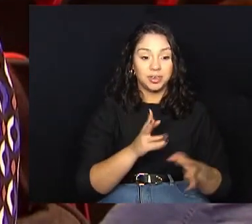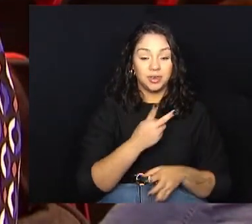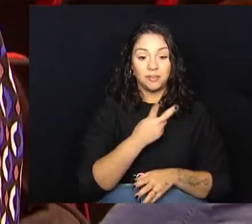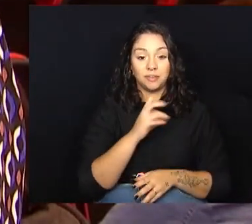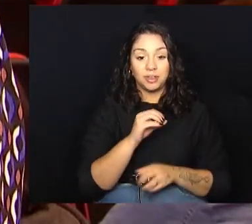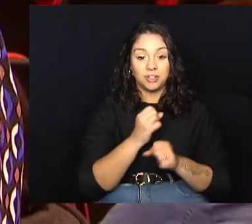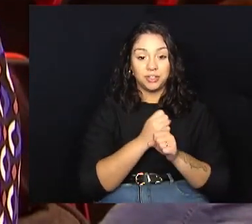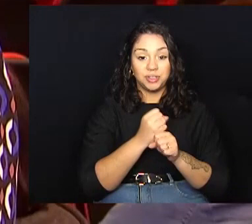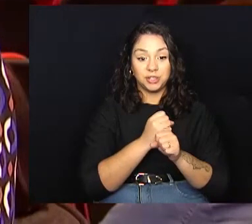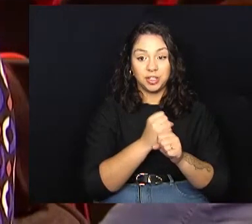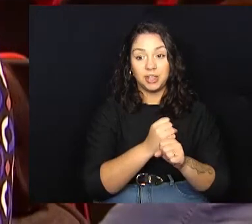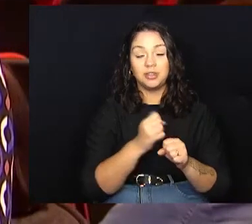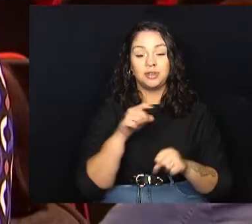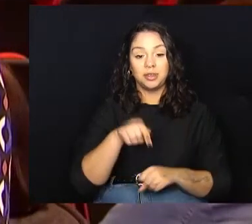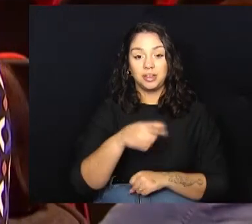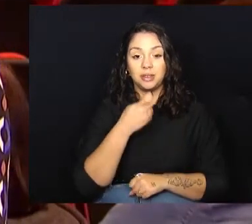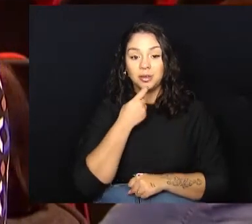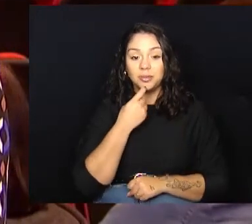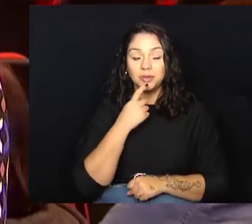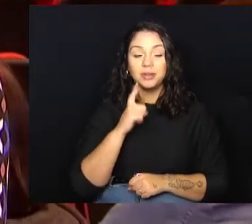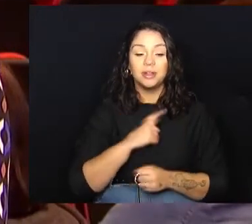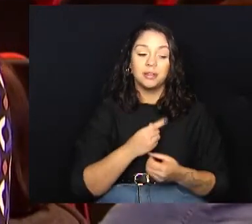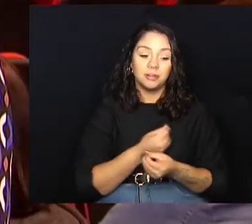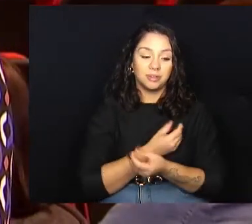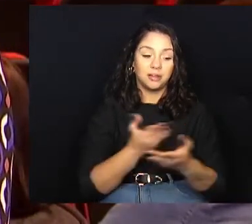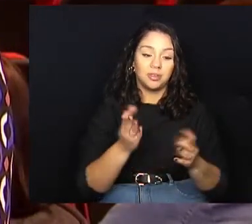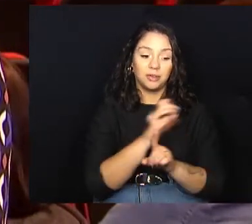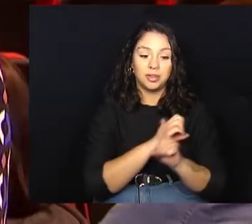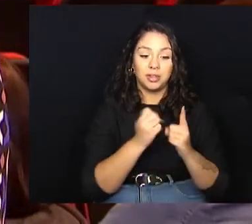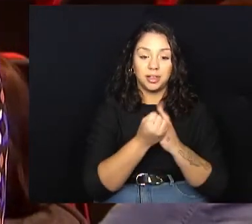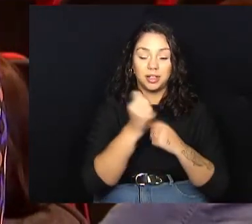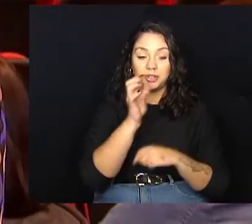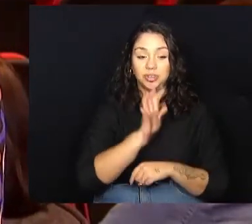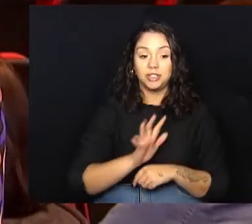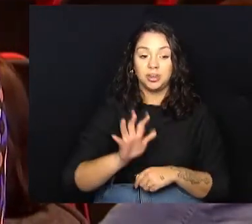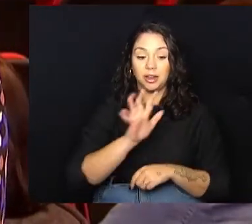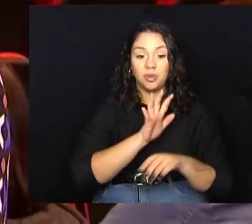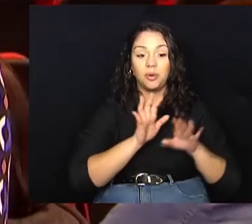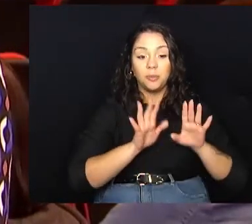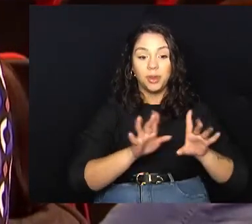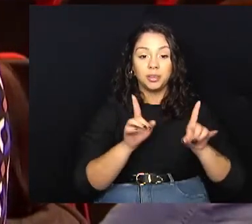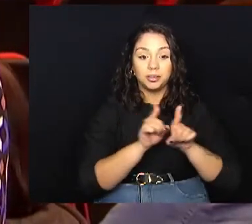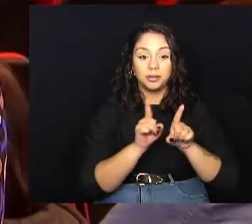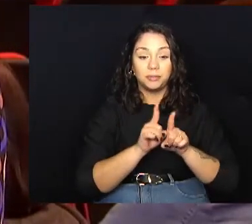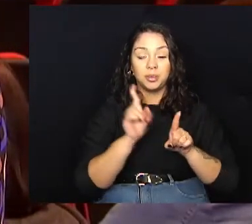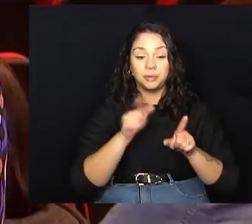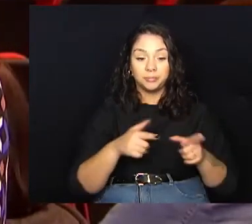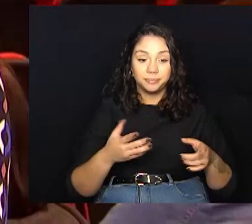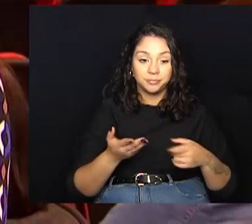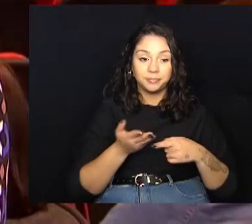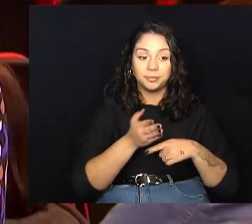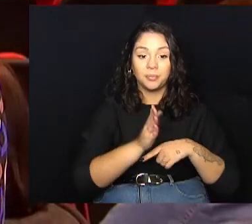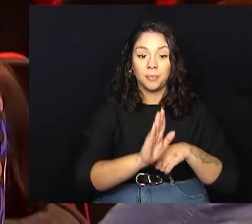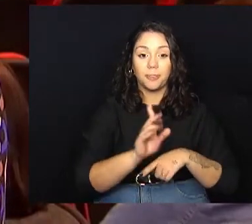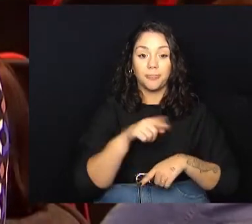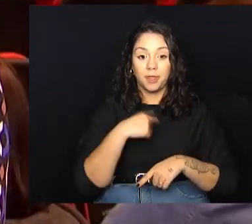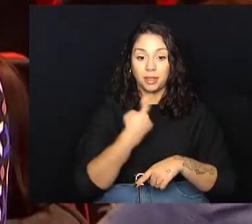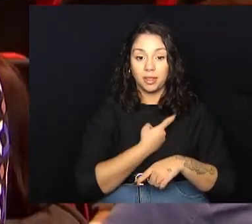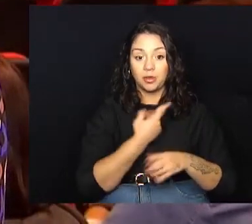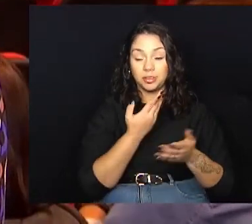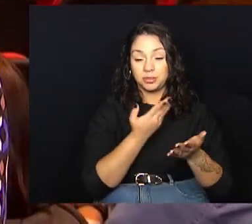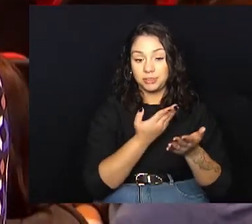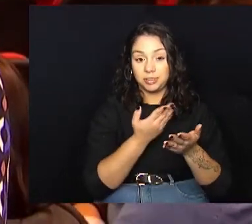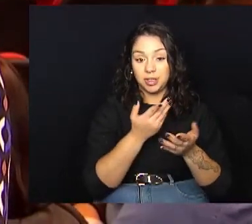para contribuir com de um modo geral e também contribui para que os nossos estudantes